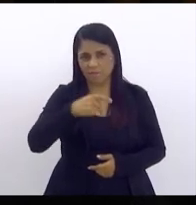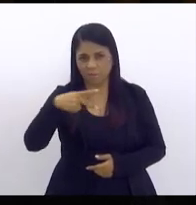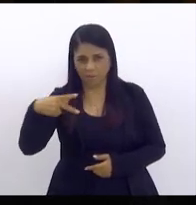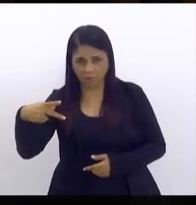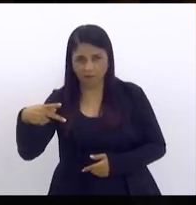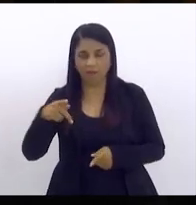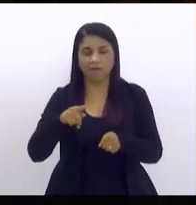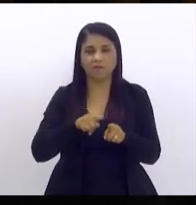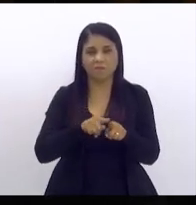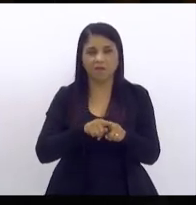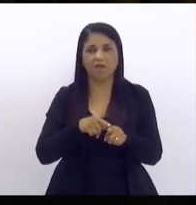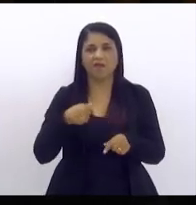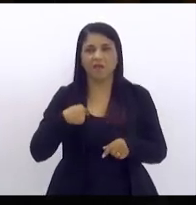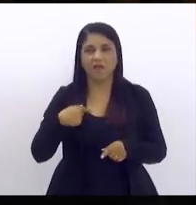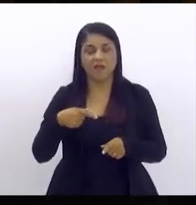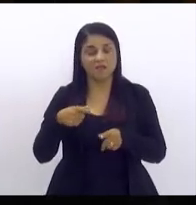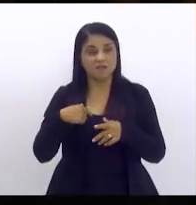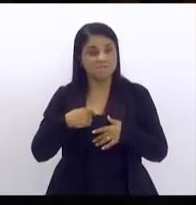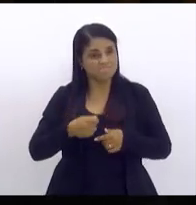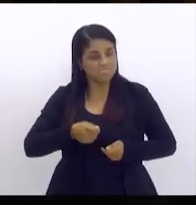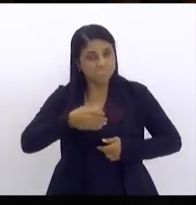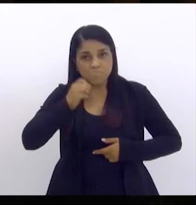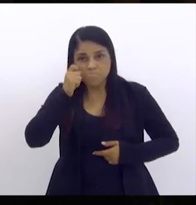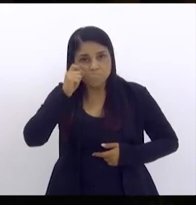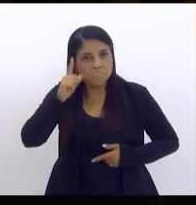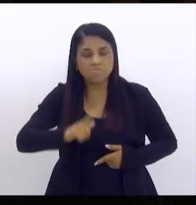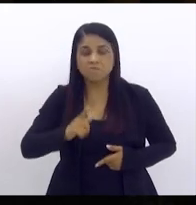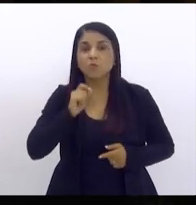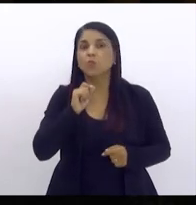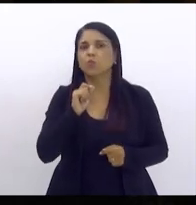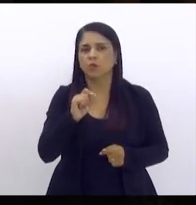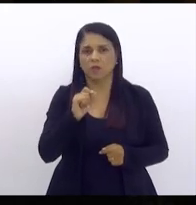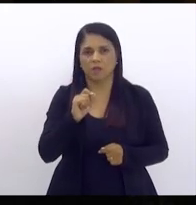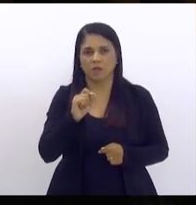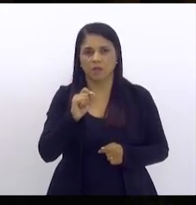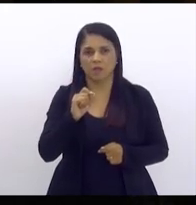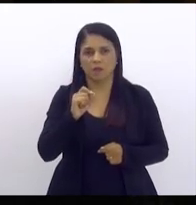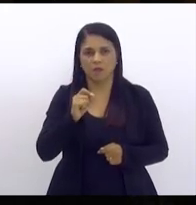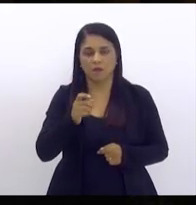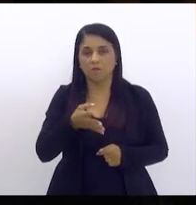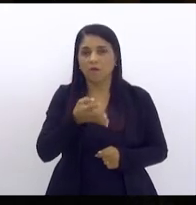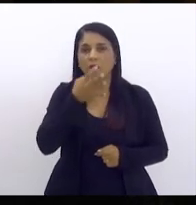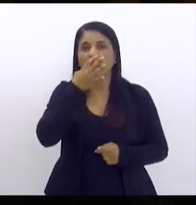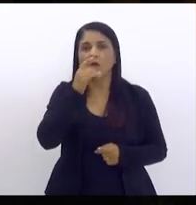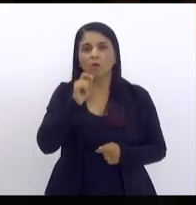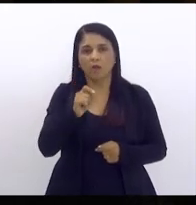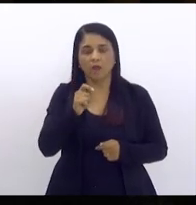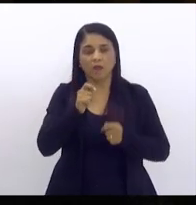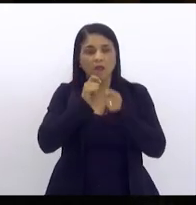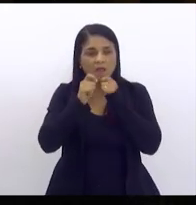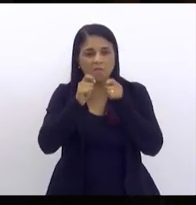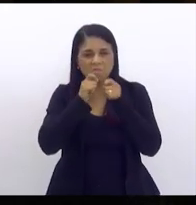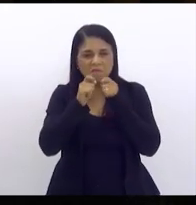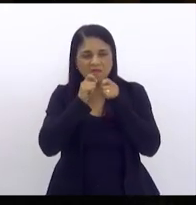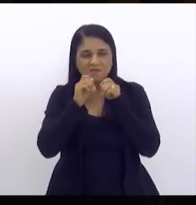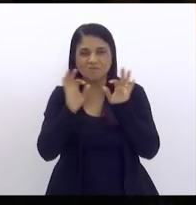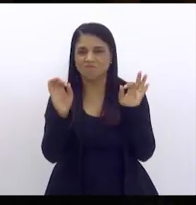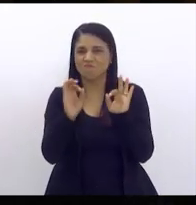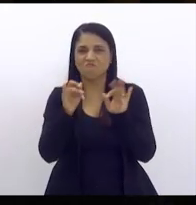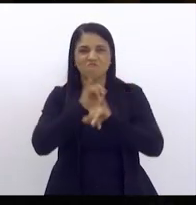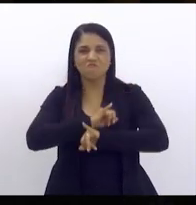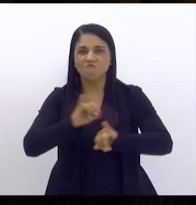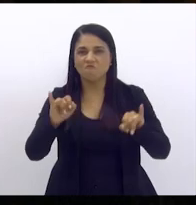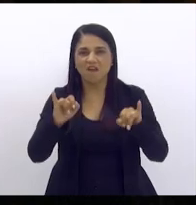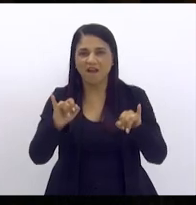o mais impressionante é que a extrema imprensa não nos dá uma linha das nossas ações, não coloca no